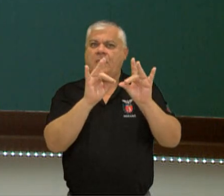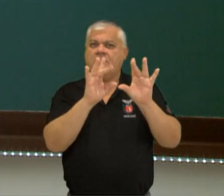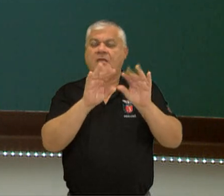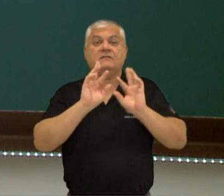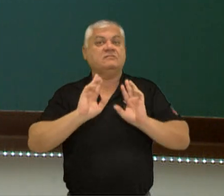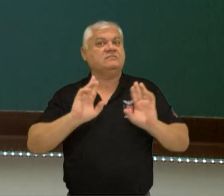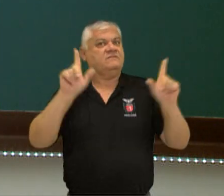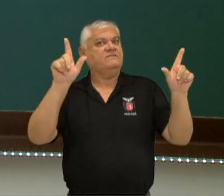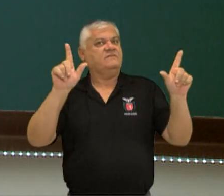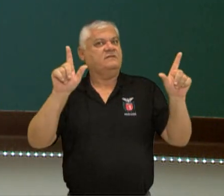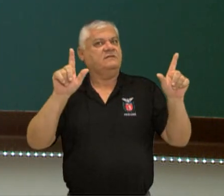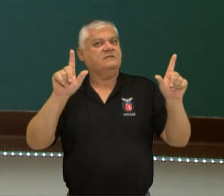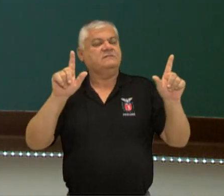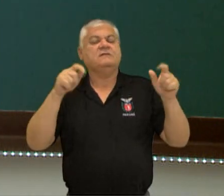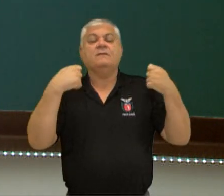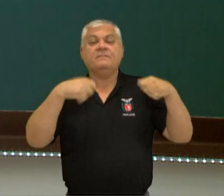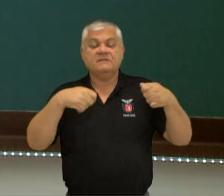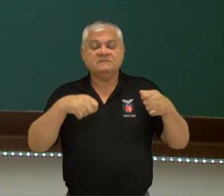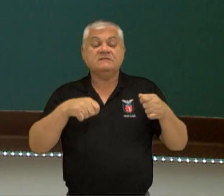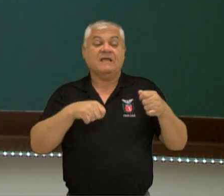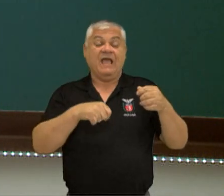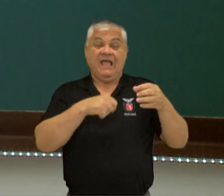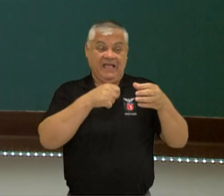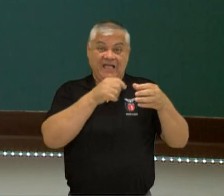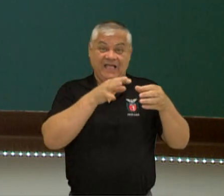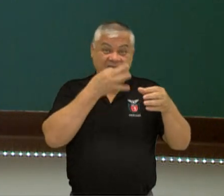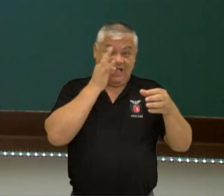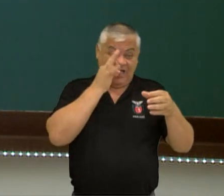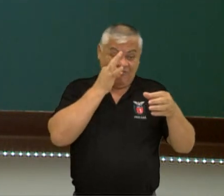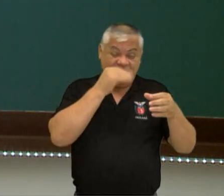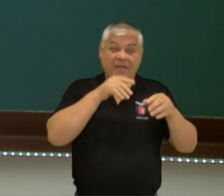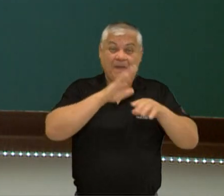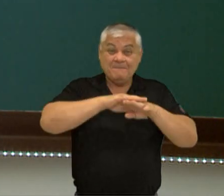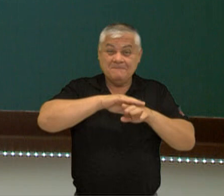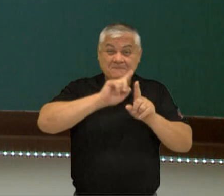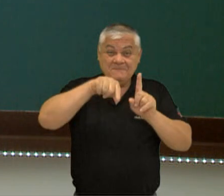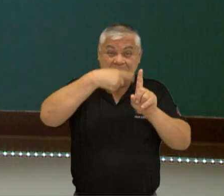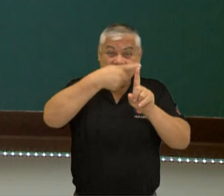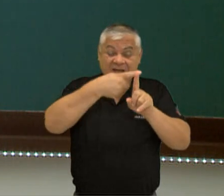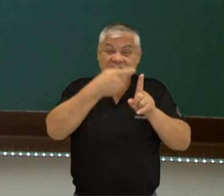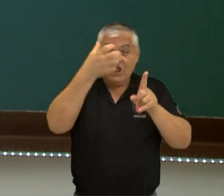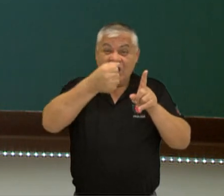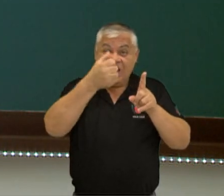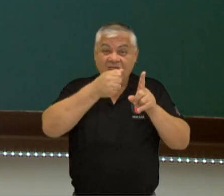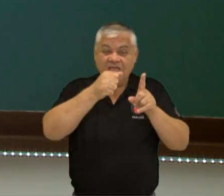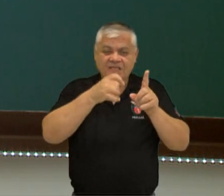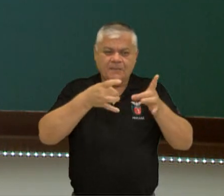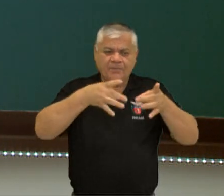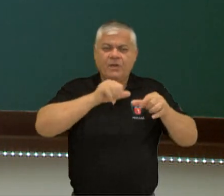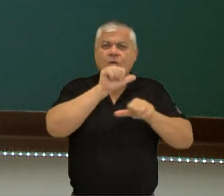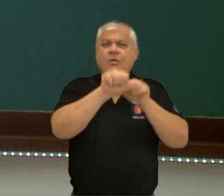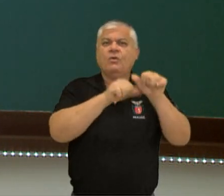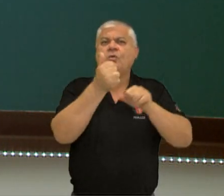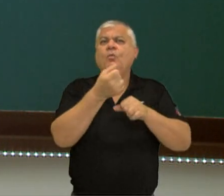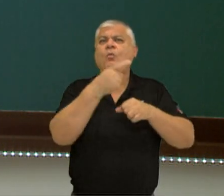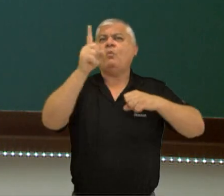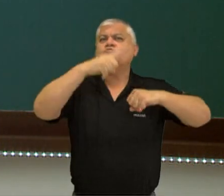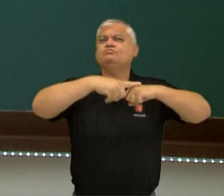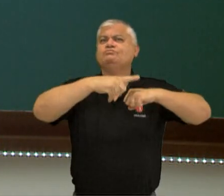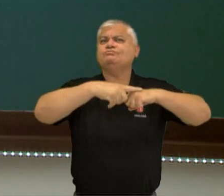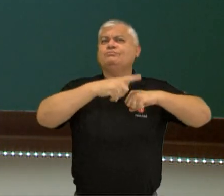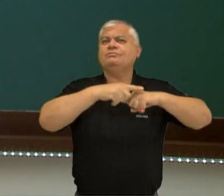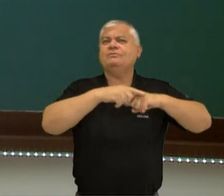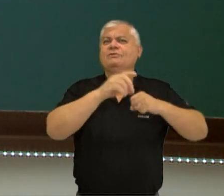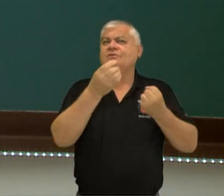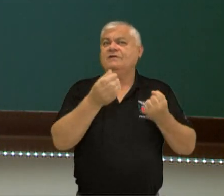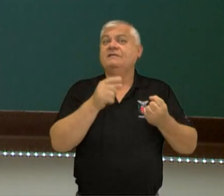de produto e aí o meu café que já está coado, mais o leite ali vai formar um outro tipo de solução, então não é